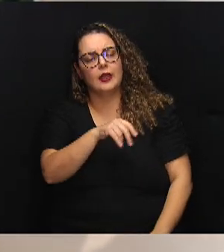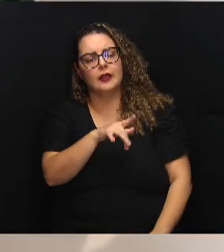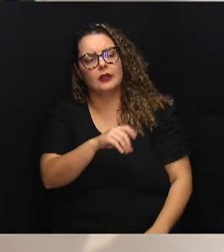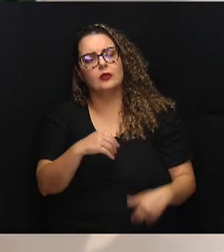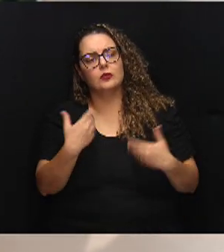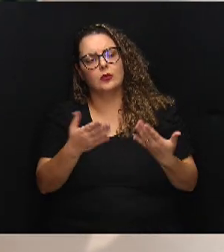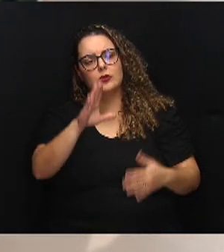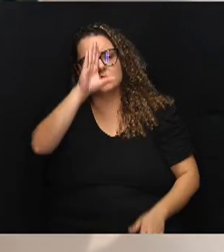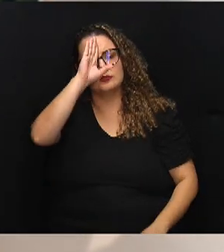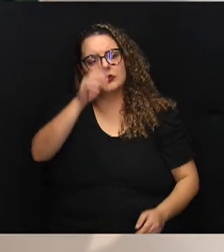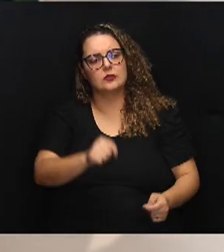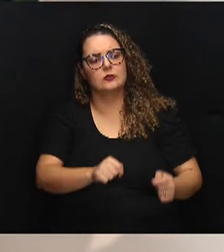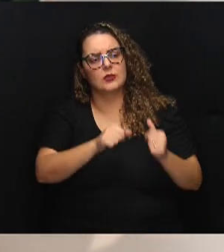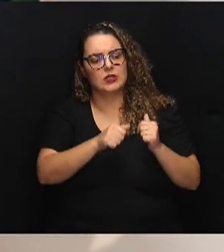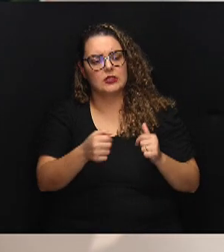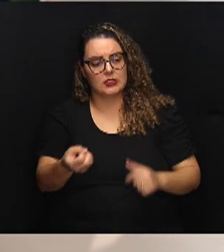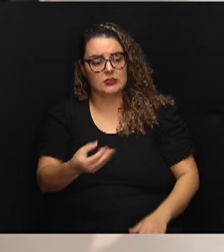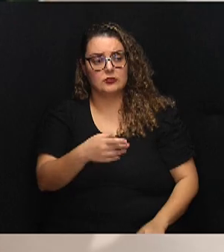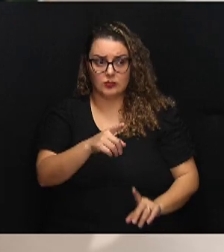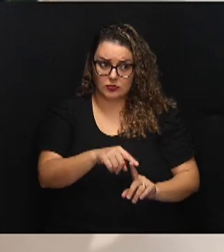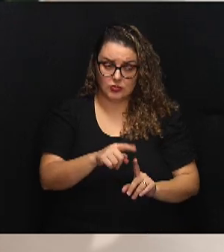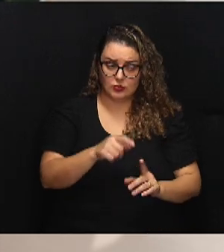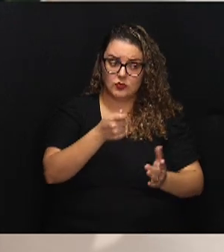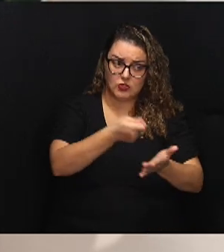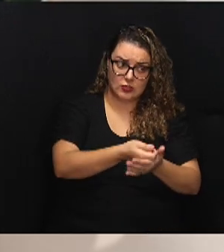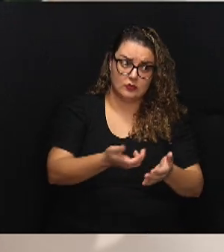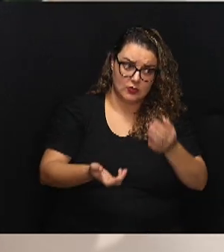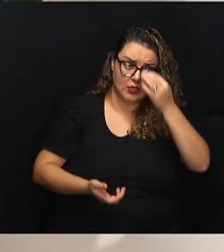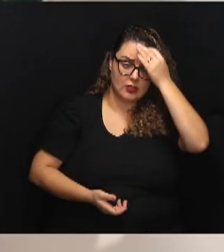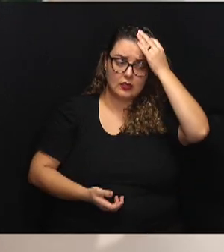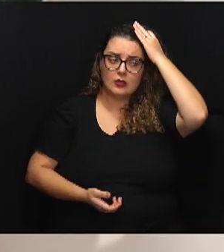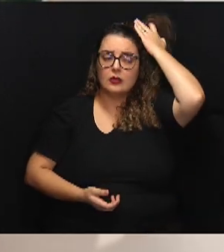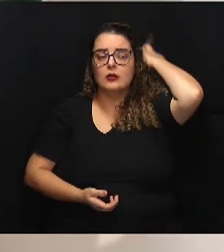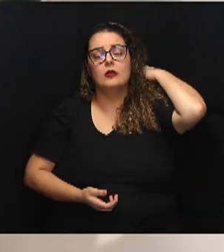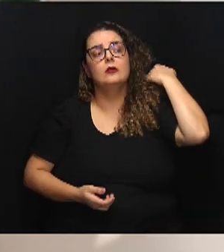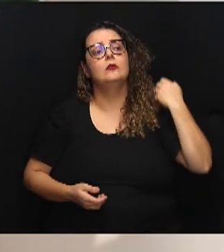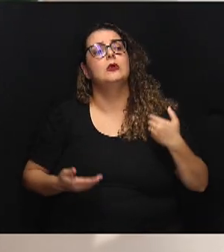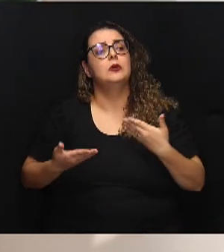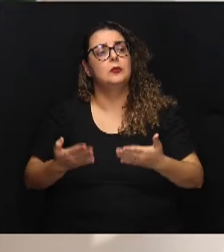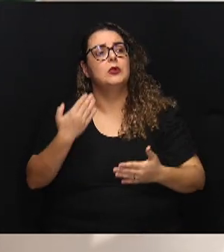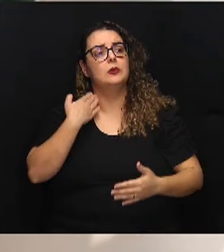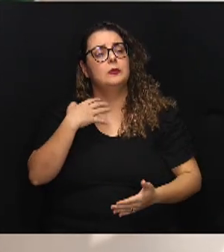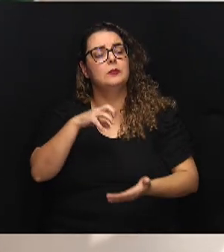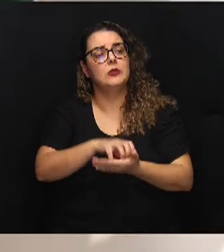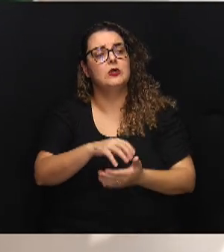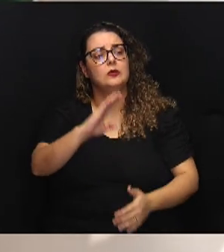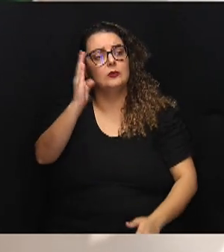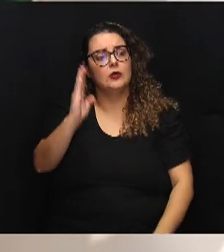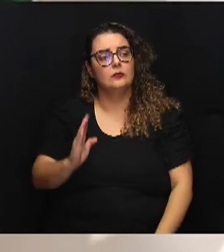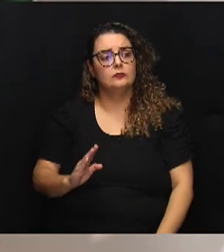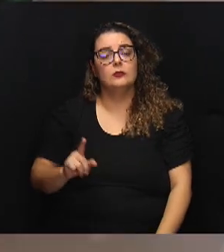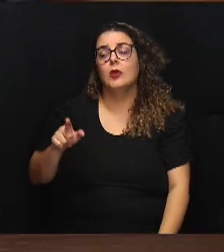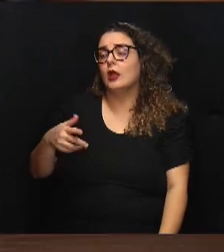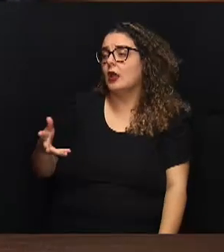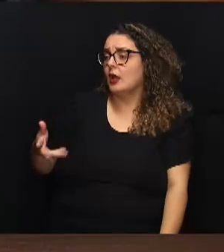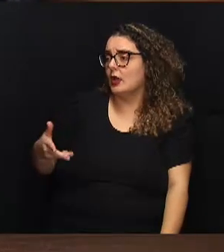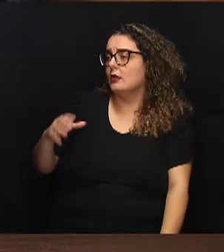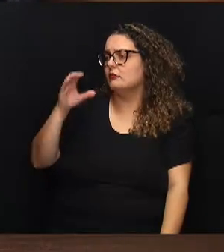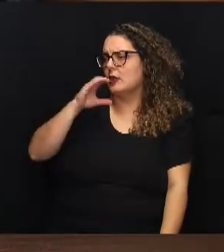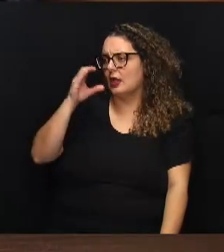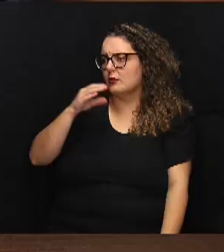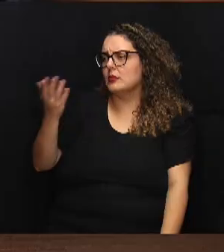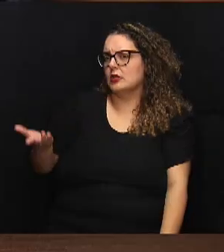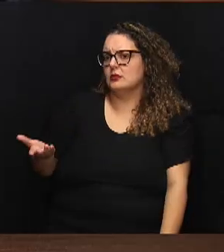principais benefícios, né, dessa nova modalidade de pagamento, né, imposta pelo Banco Central do Brasil? A agilidade, a